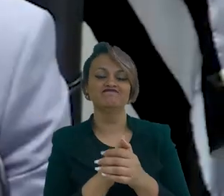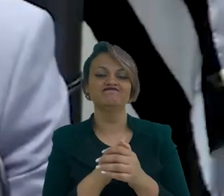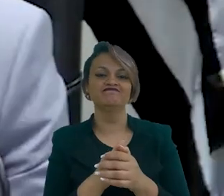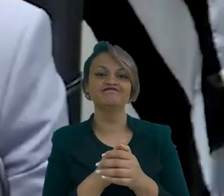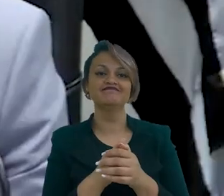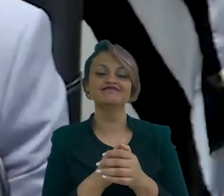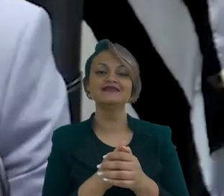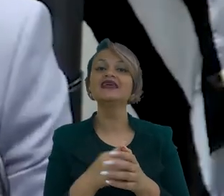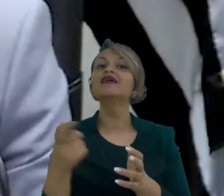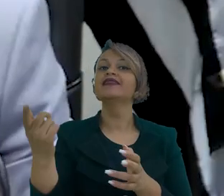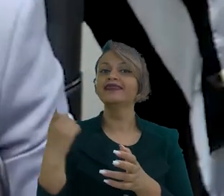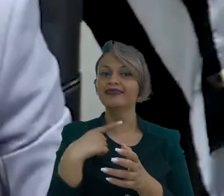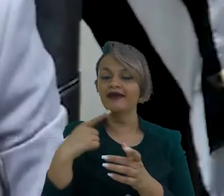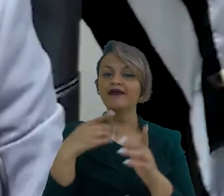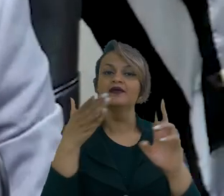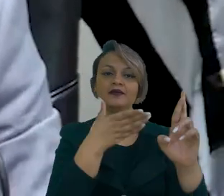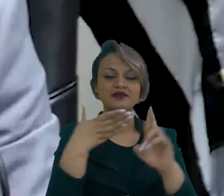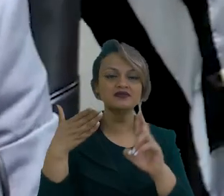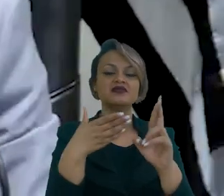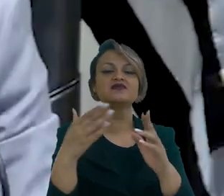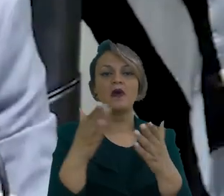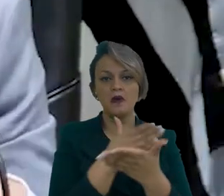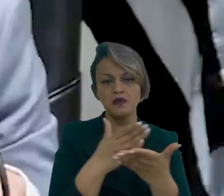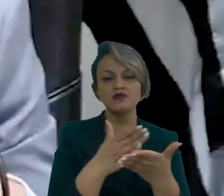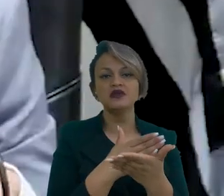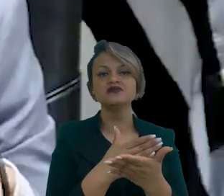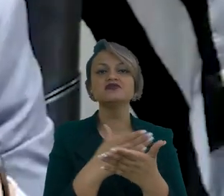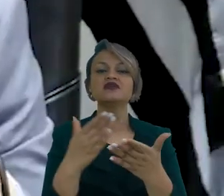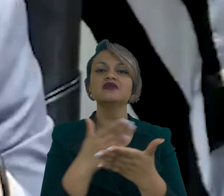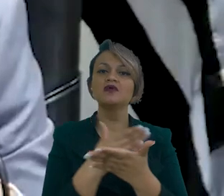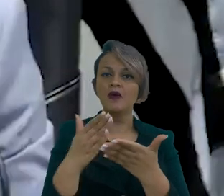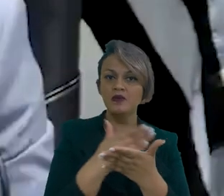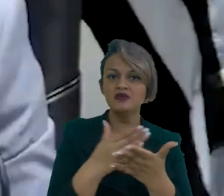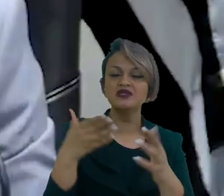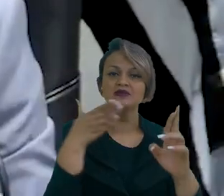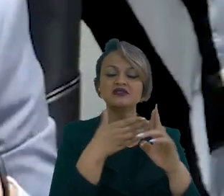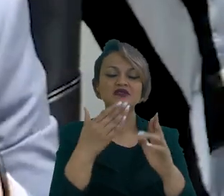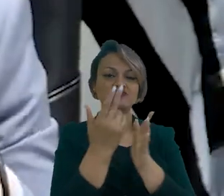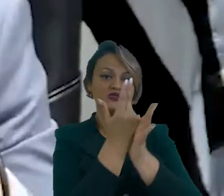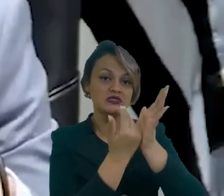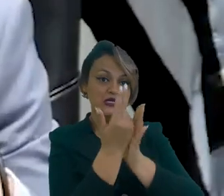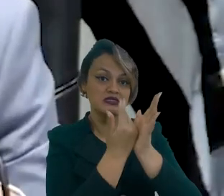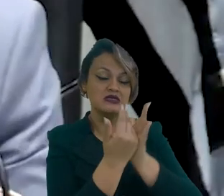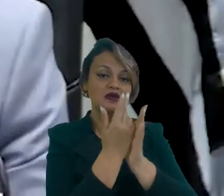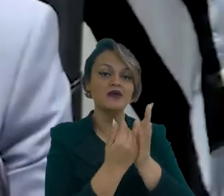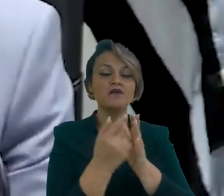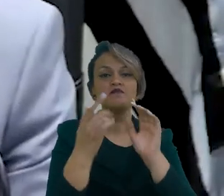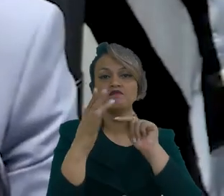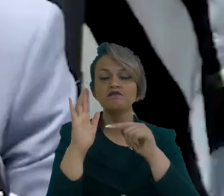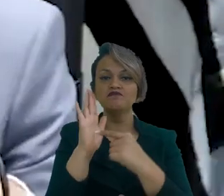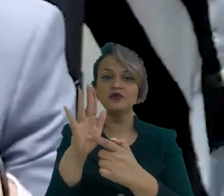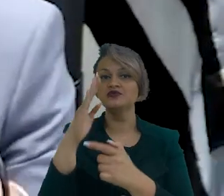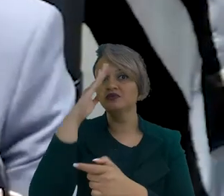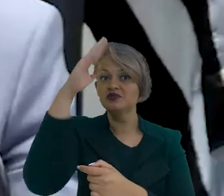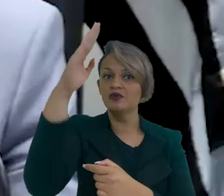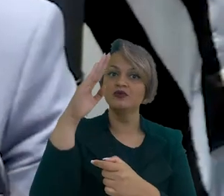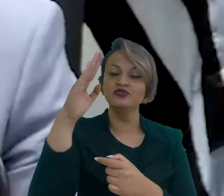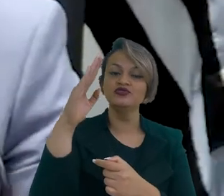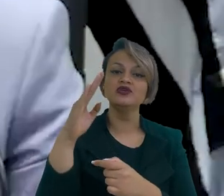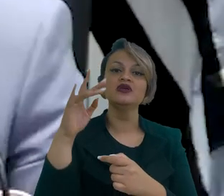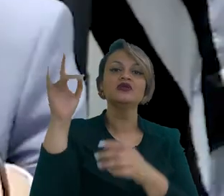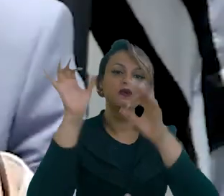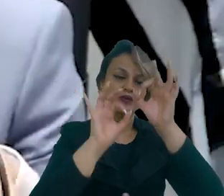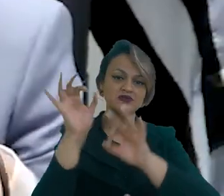da matéria Existem algumas representações que foram feitas principalmente representações gráficas ajudam muito principalmente alunos